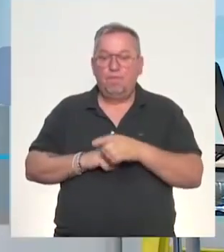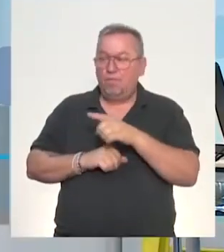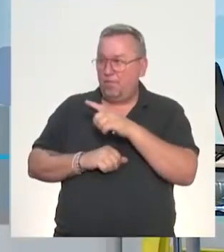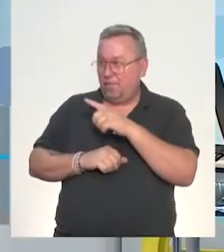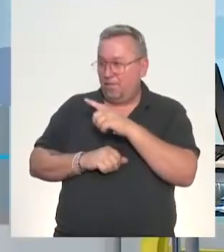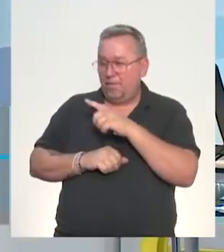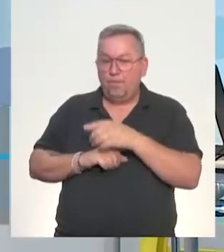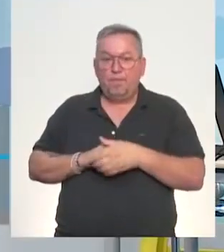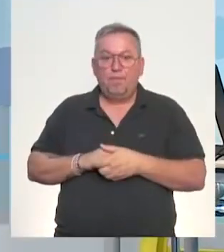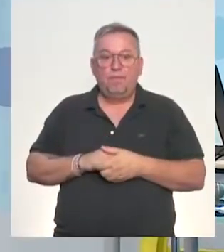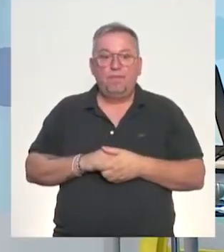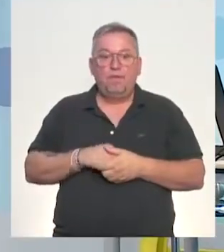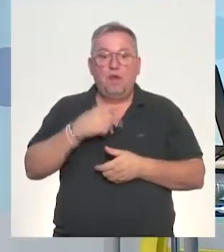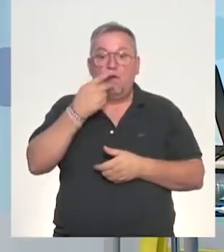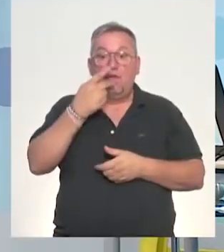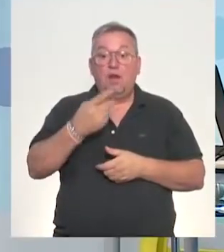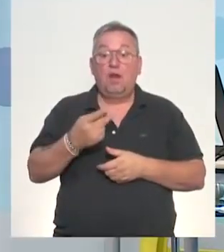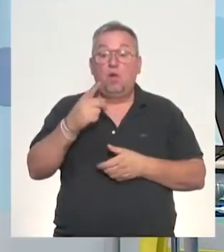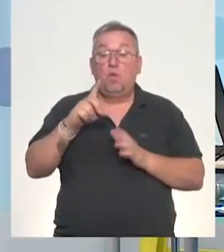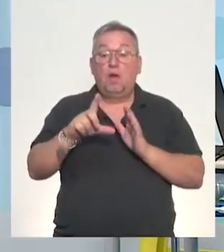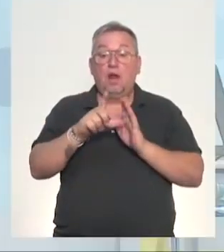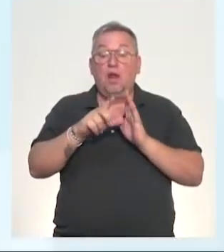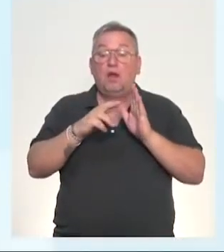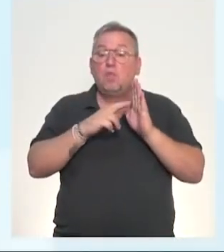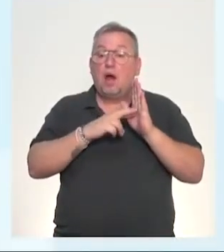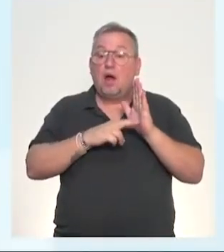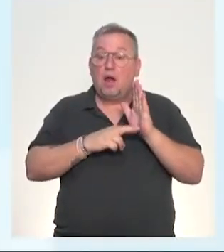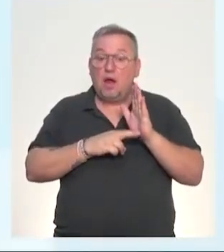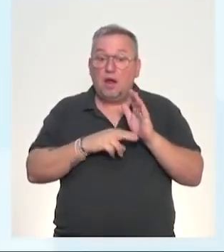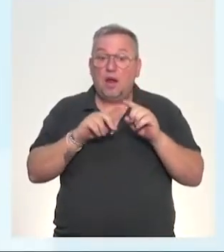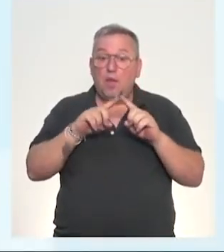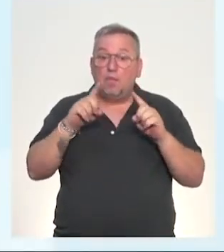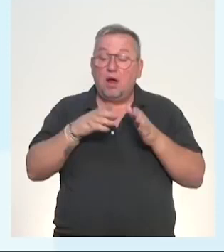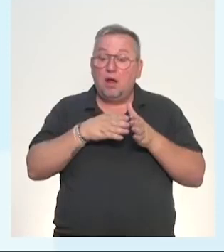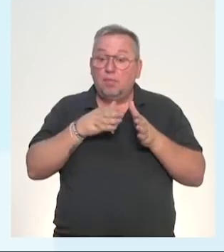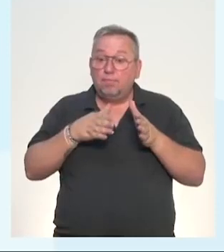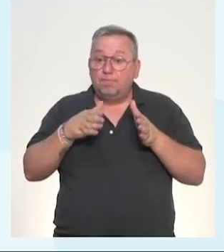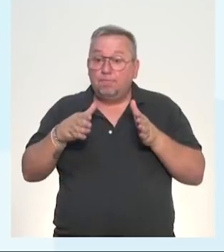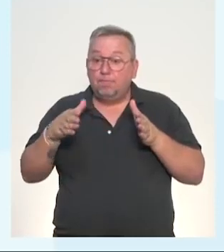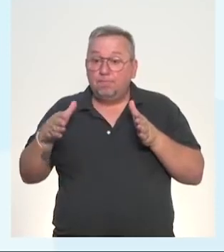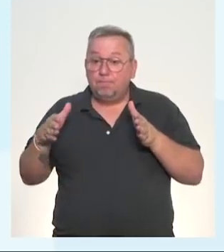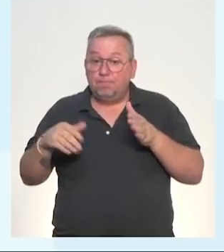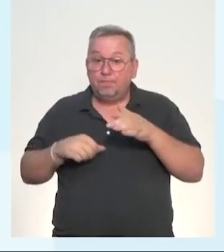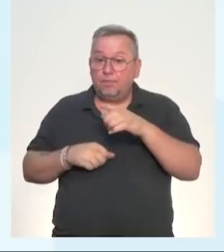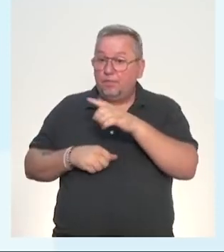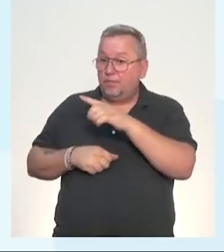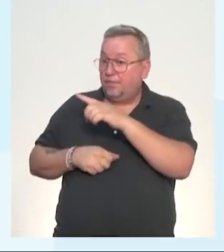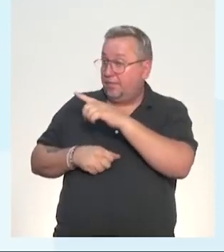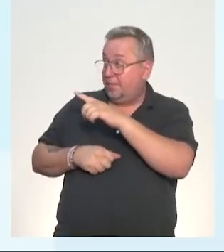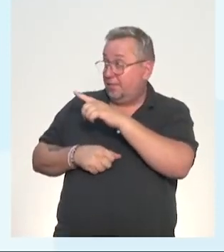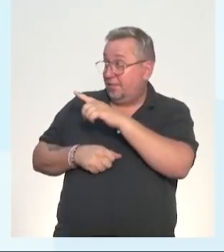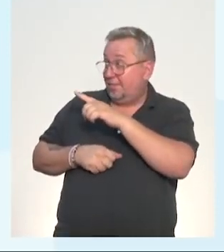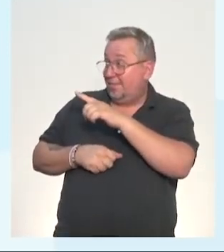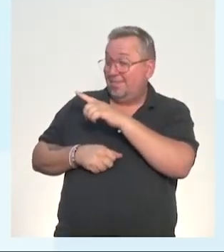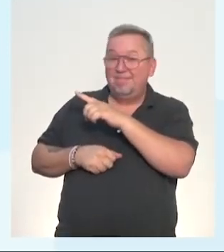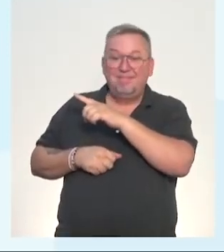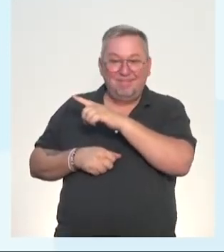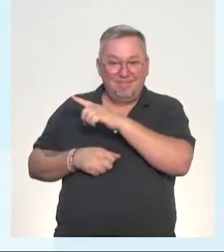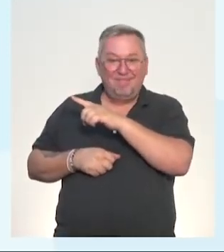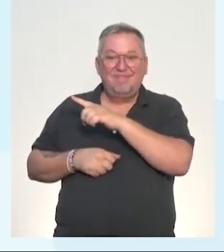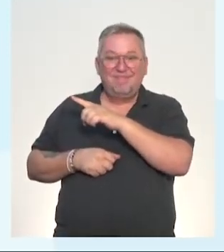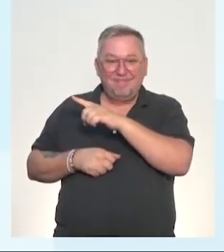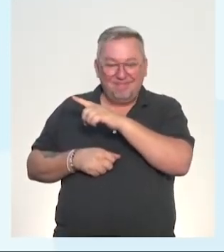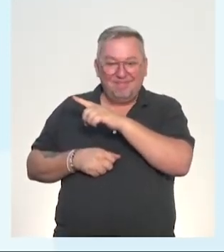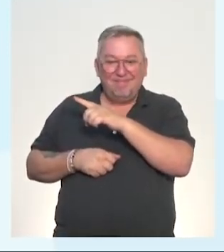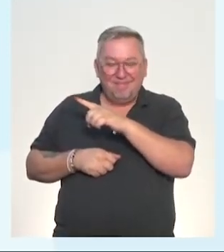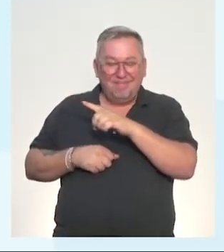Agora é a sua vez. Determine uma lei de formação para as sequências a seguir. Então, aqui a gente fez um recorte, tá? Lá no